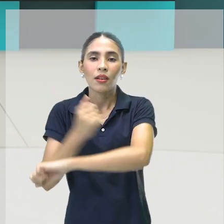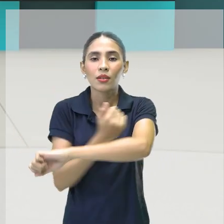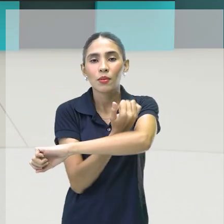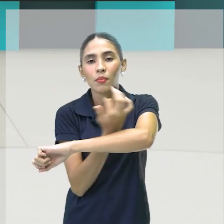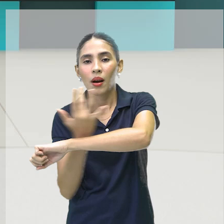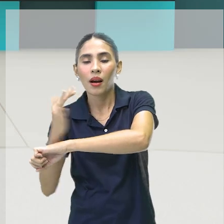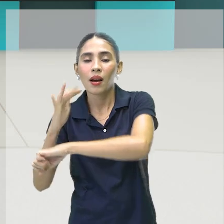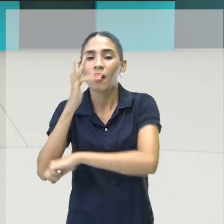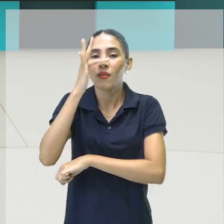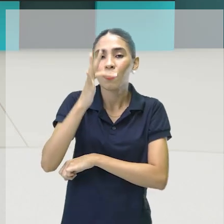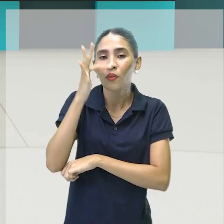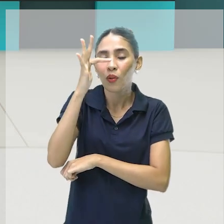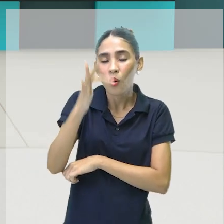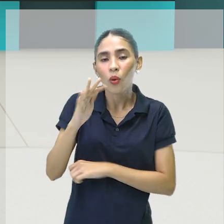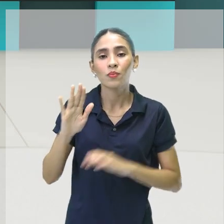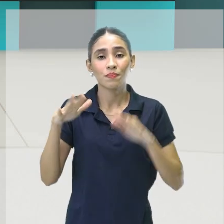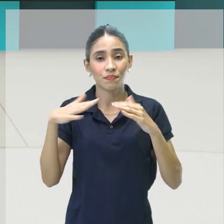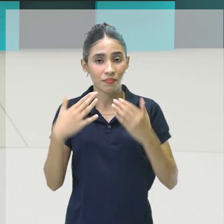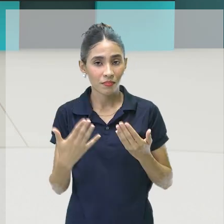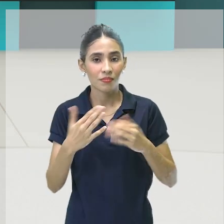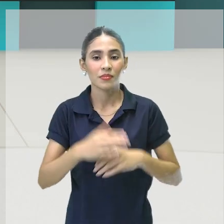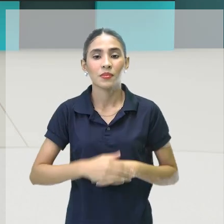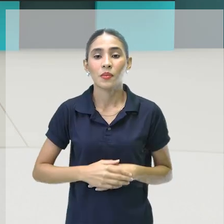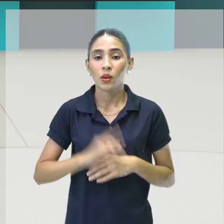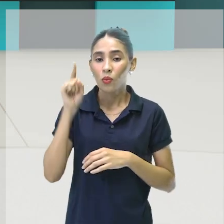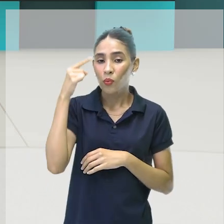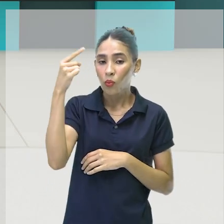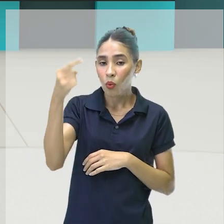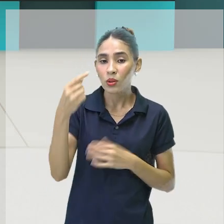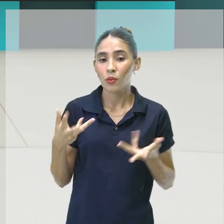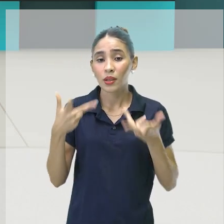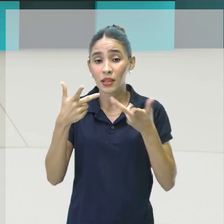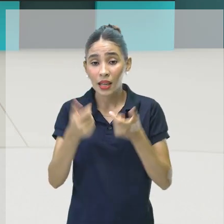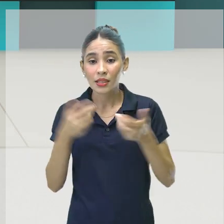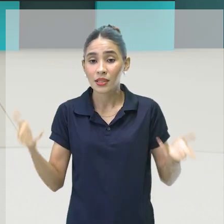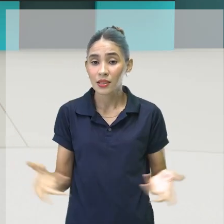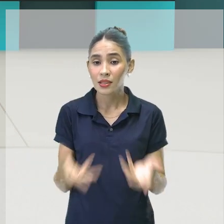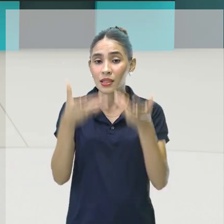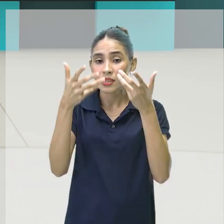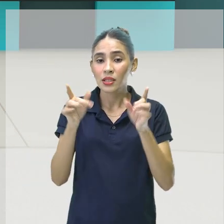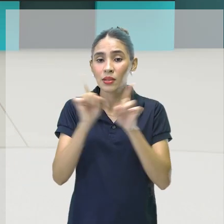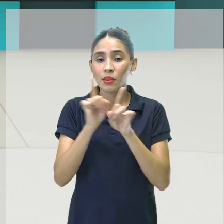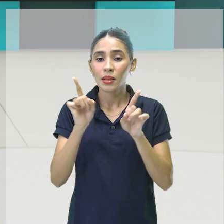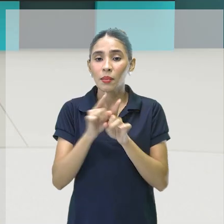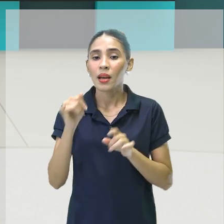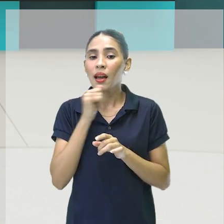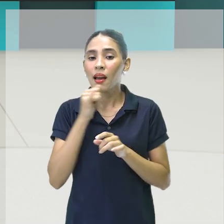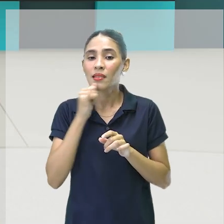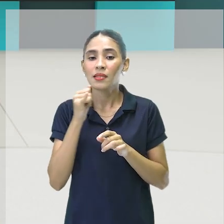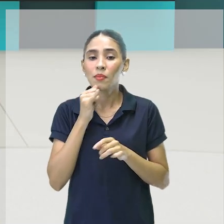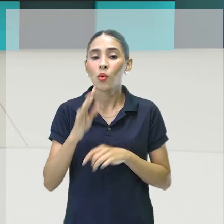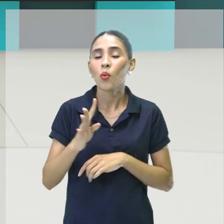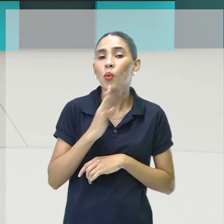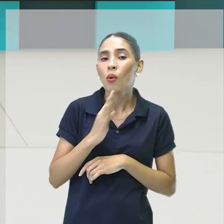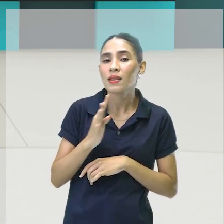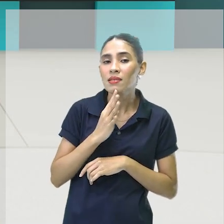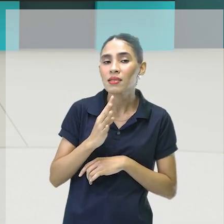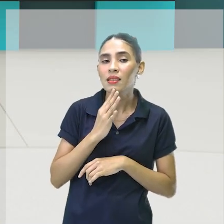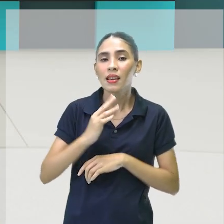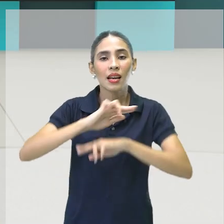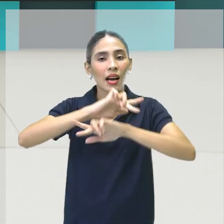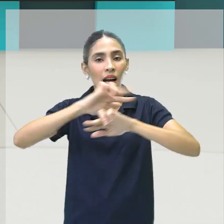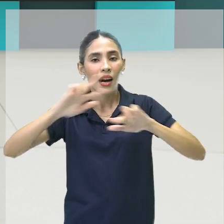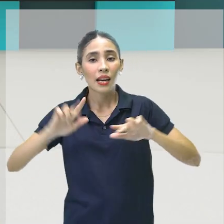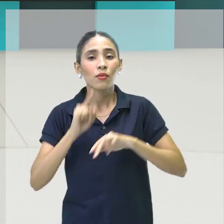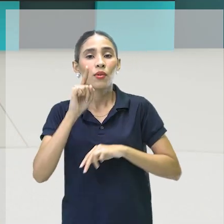com um parque, enfim. Tá? Outro benefício é que incentiva a desbravar o desconhecido, ou seja,